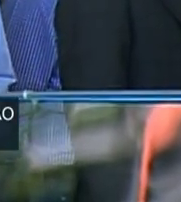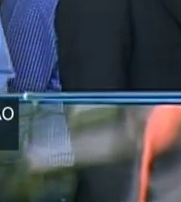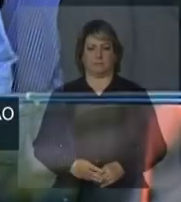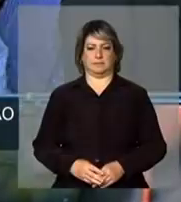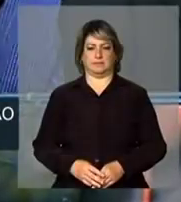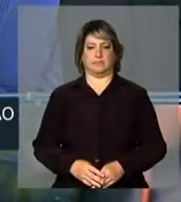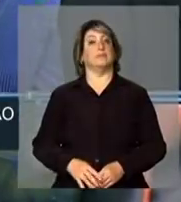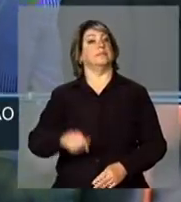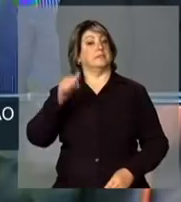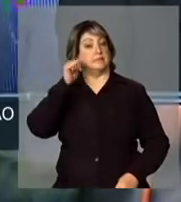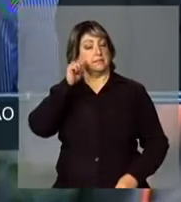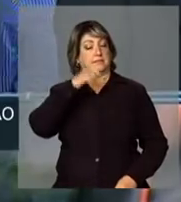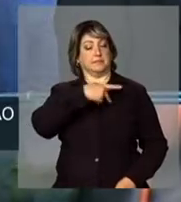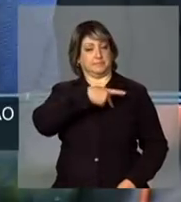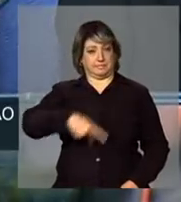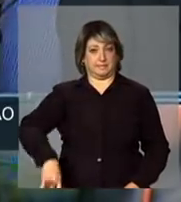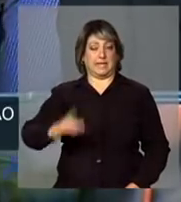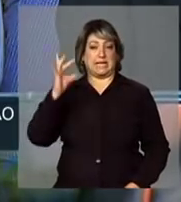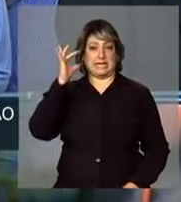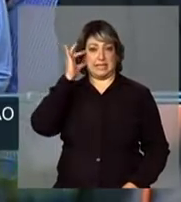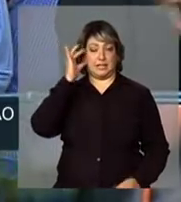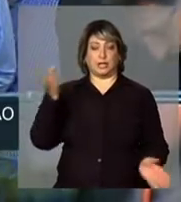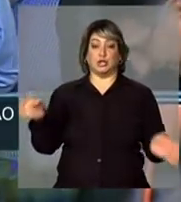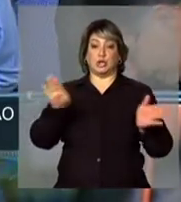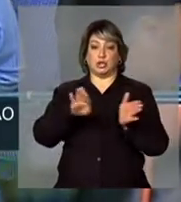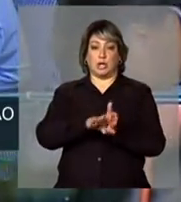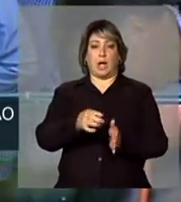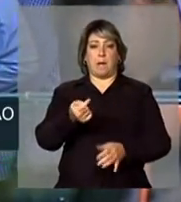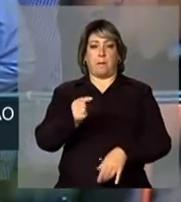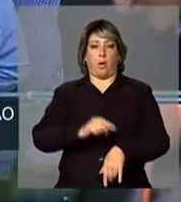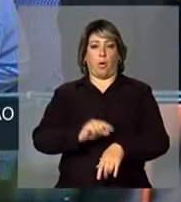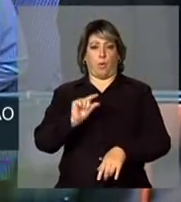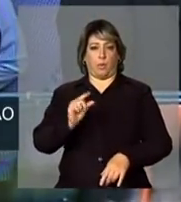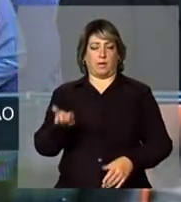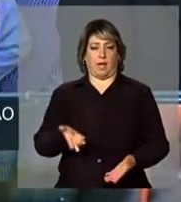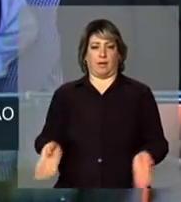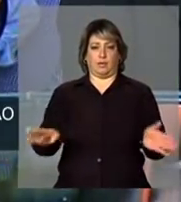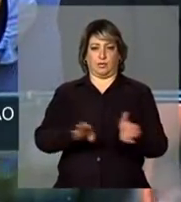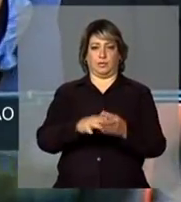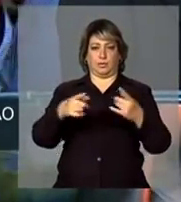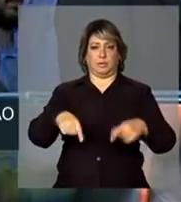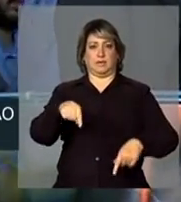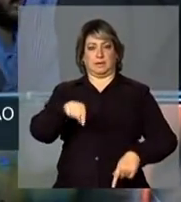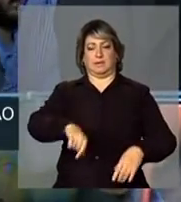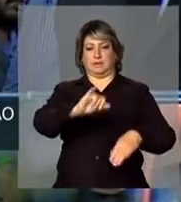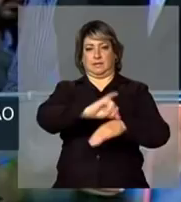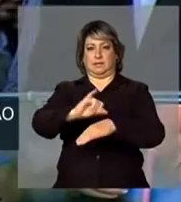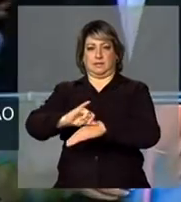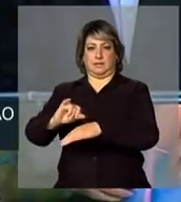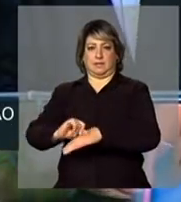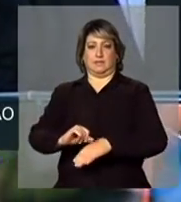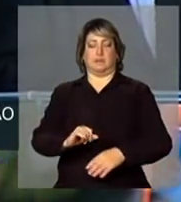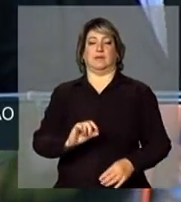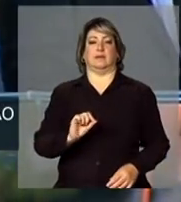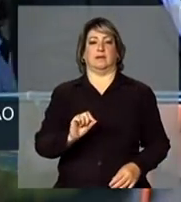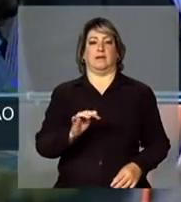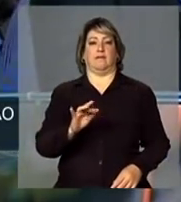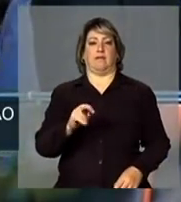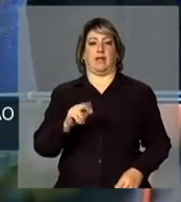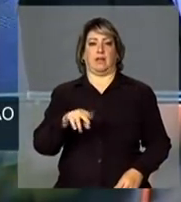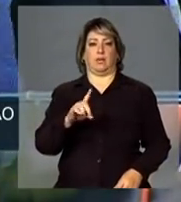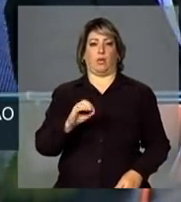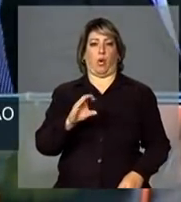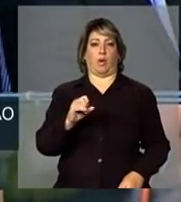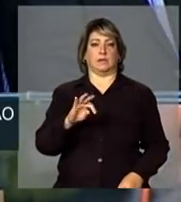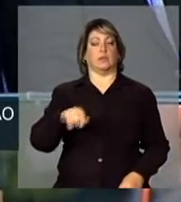A presidenta Dilma Rousseff chegou há pouco ao Parque de Exposições Fernando Costa, em Uberaba, Minas